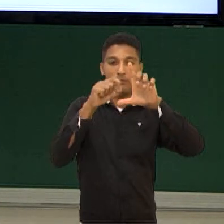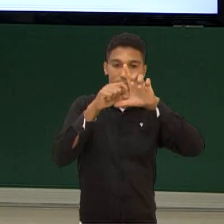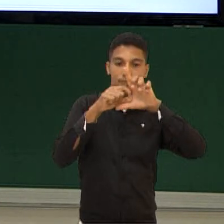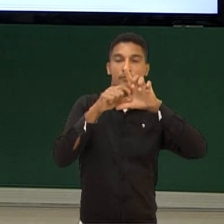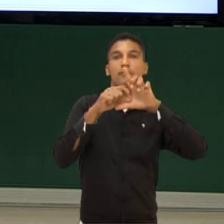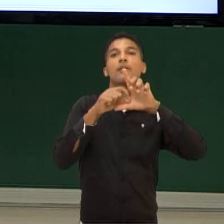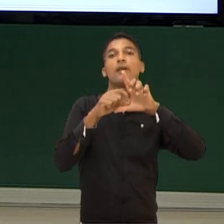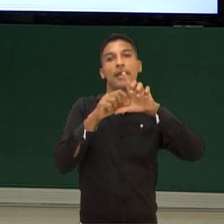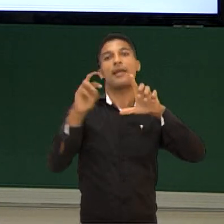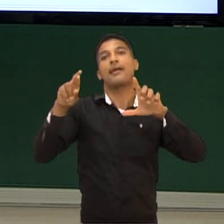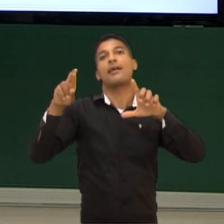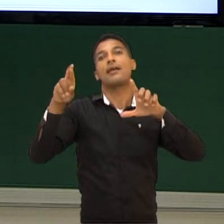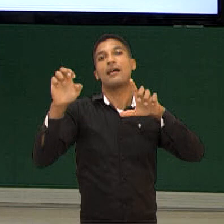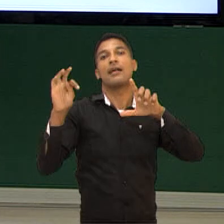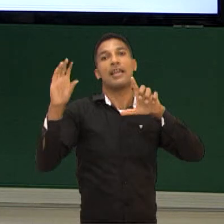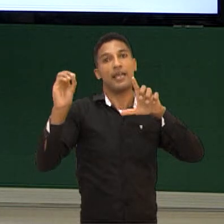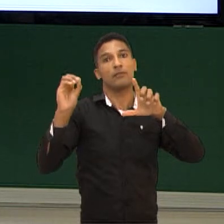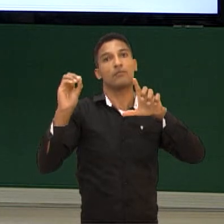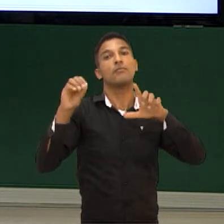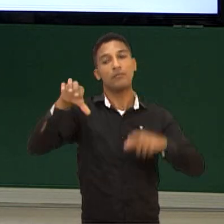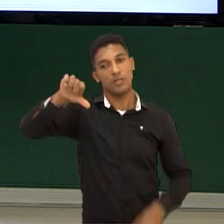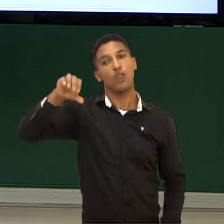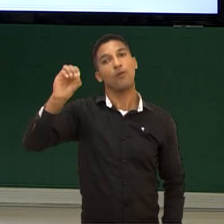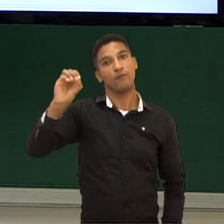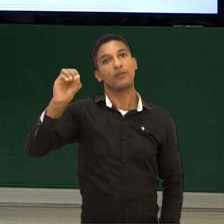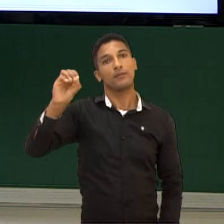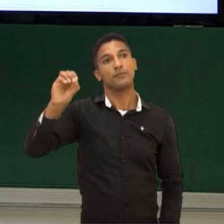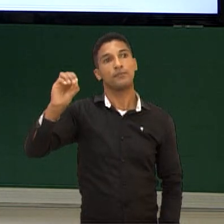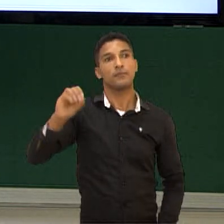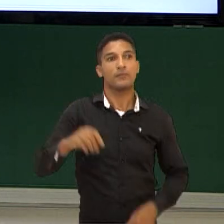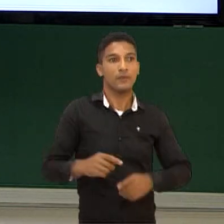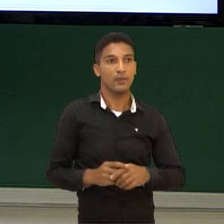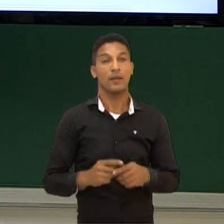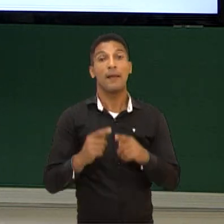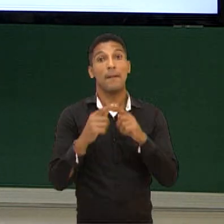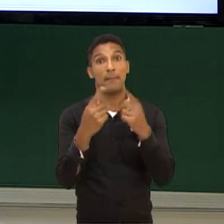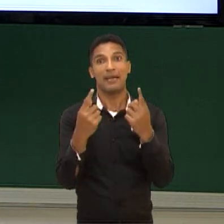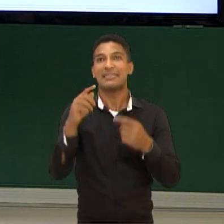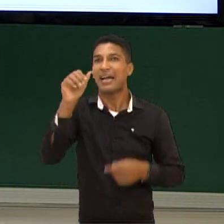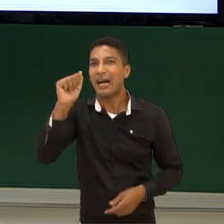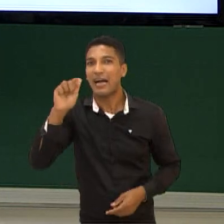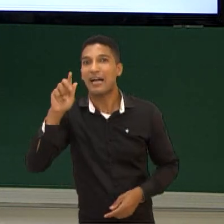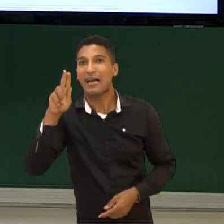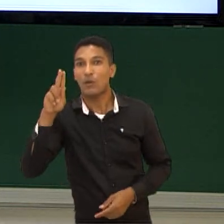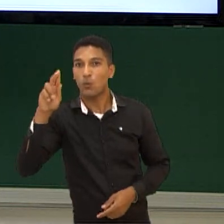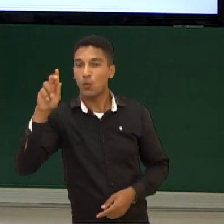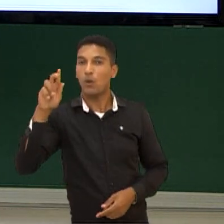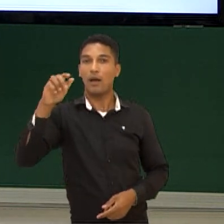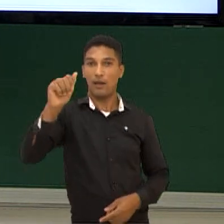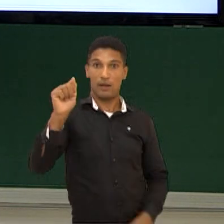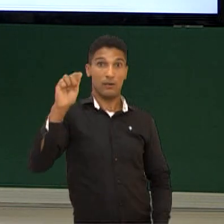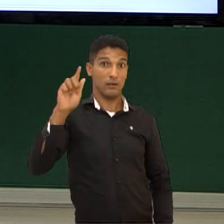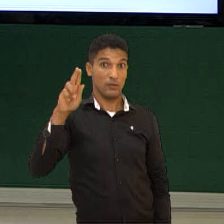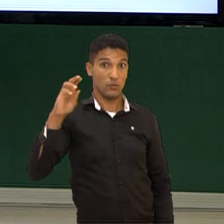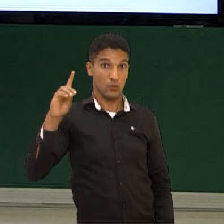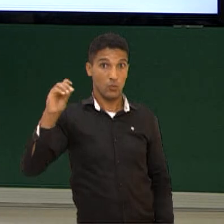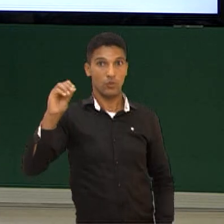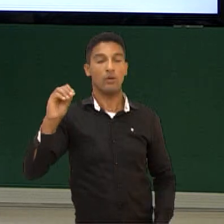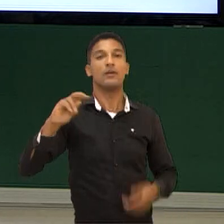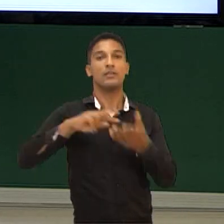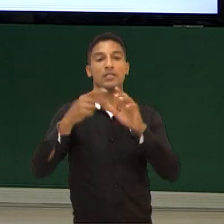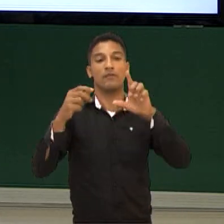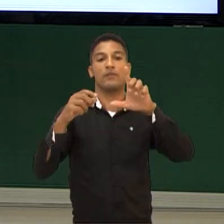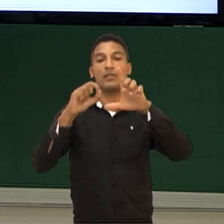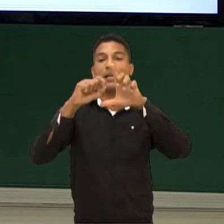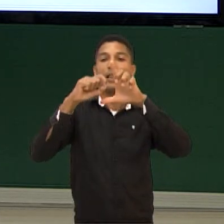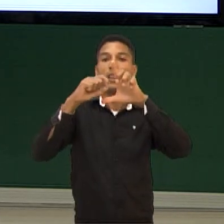ou obtuso? Para ser agudo, tem que ser menos que 90 graus. Para ser obtuso, tem que ser maior que